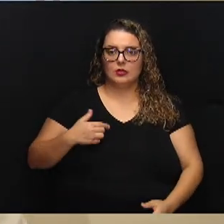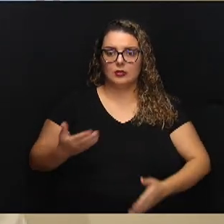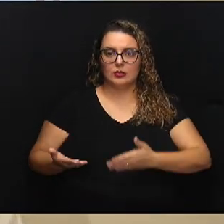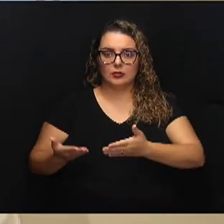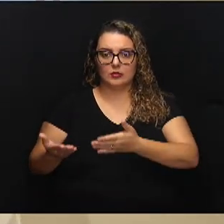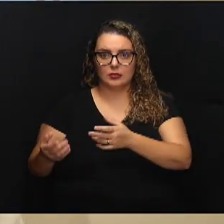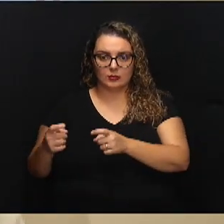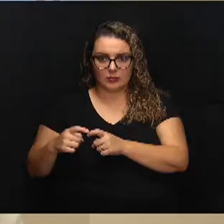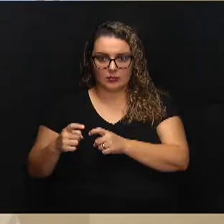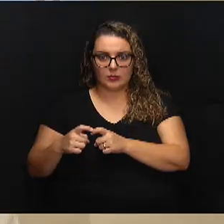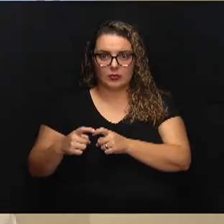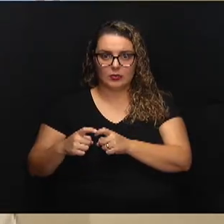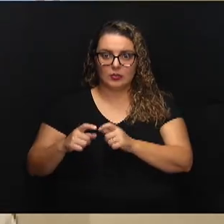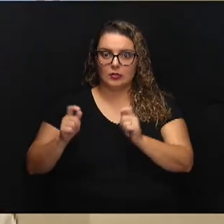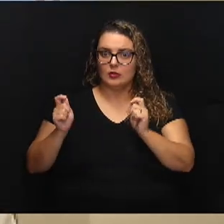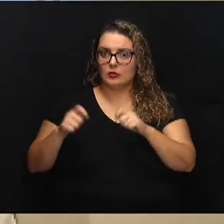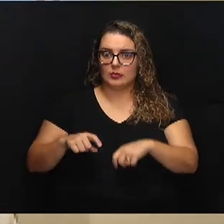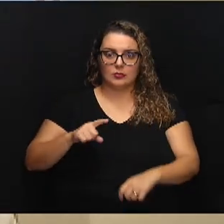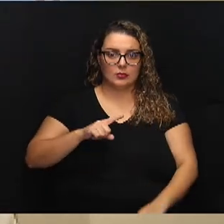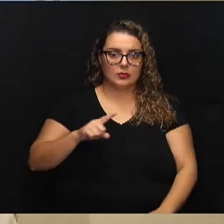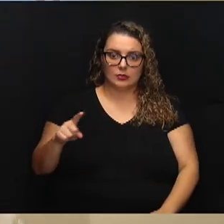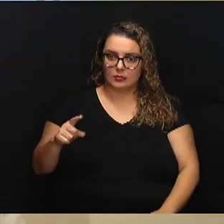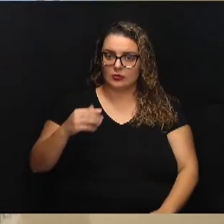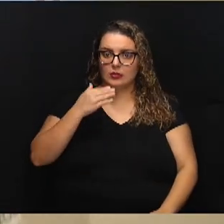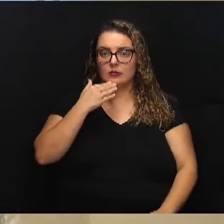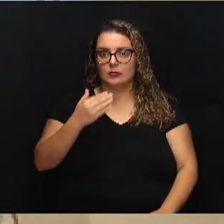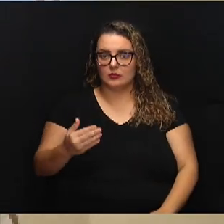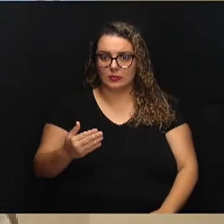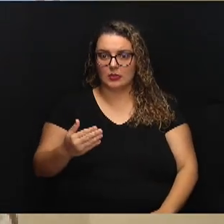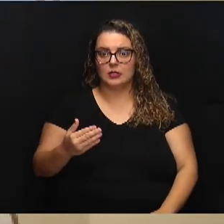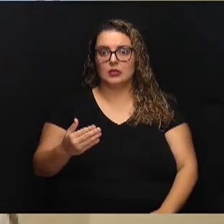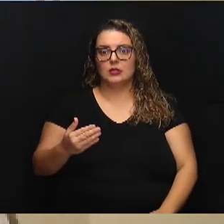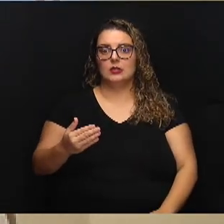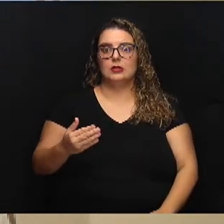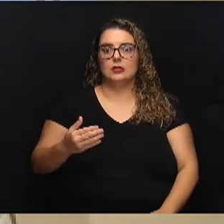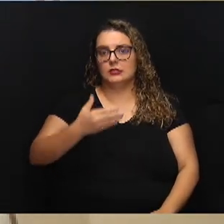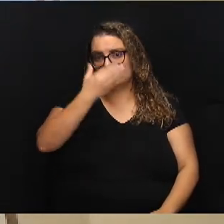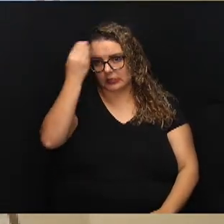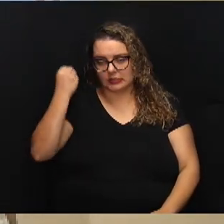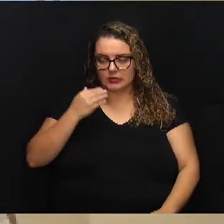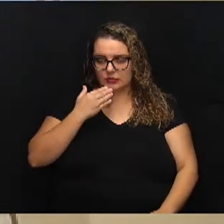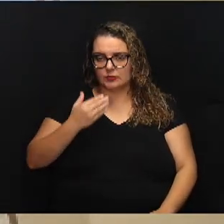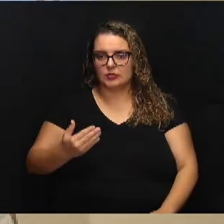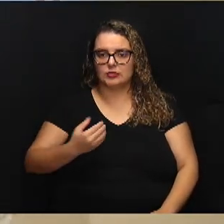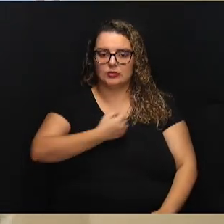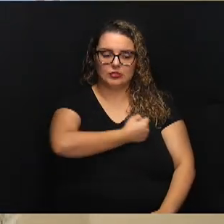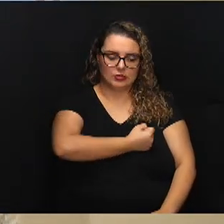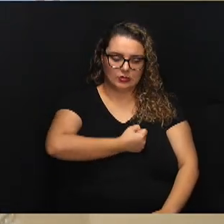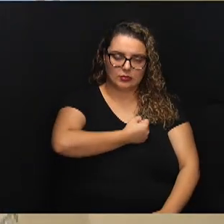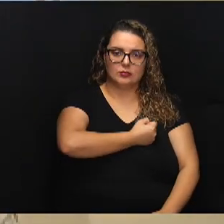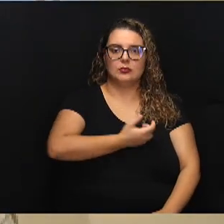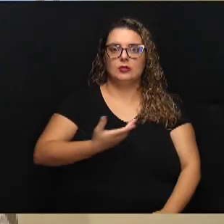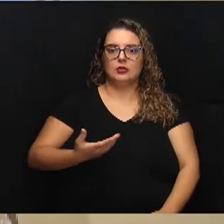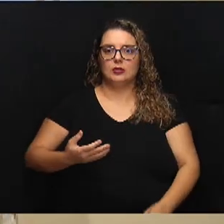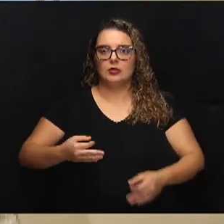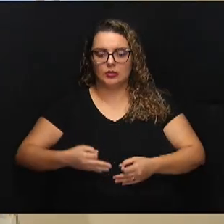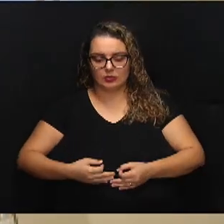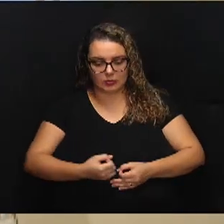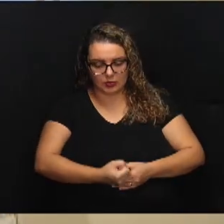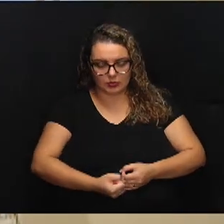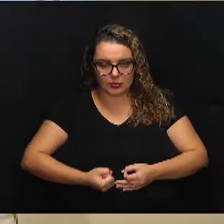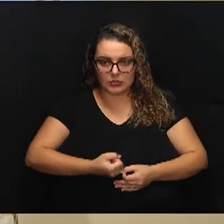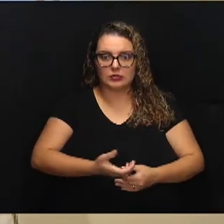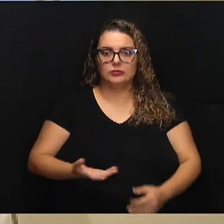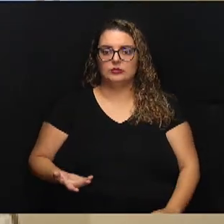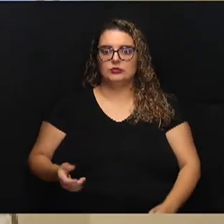médico. Então, possivelmente, ele não vai deixar de me pedir o ultrassom das mamas, a mamografia, se eu já estiver na idade adequada, né? A